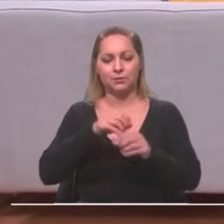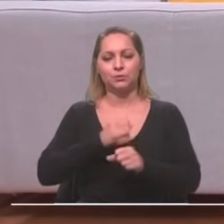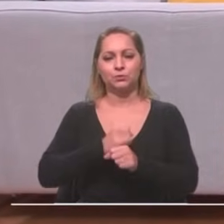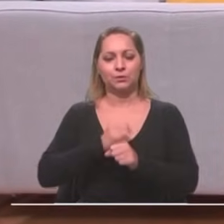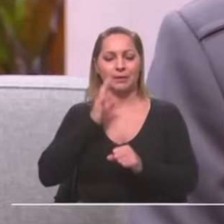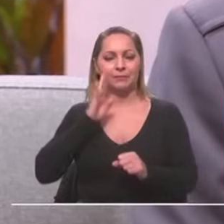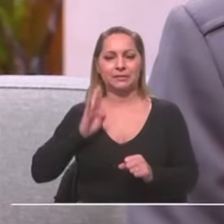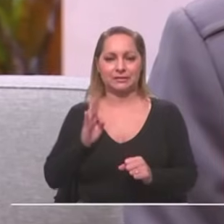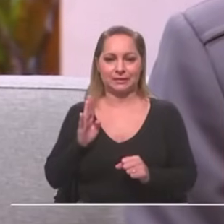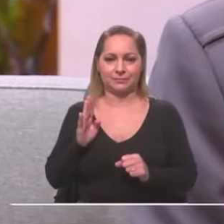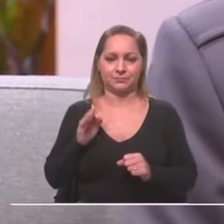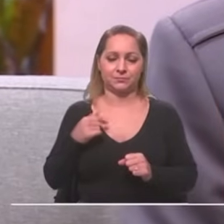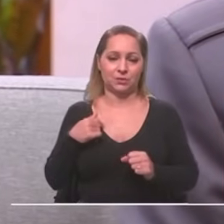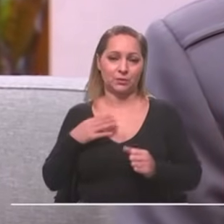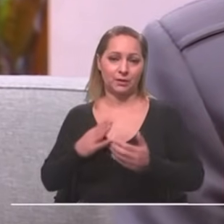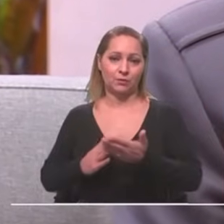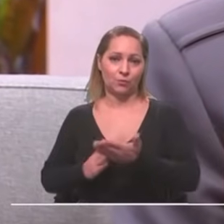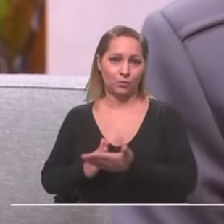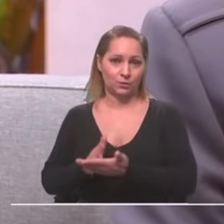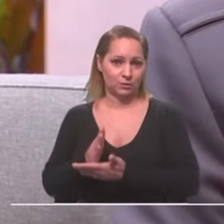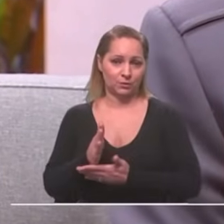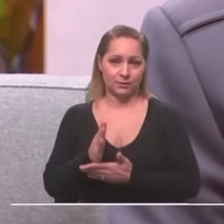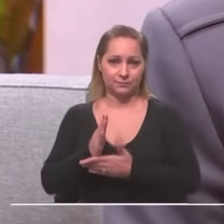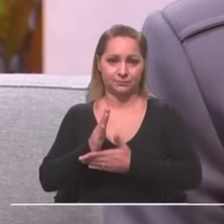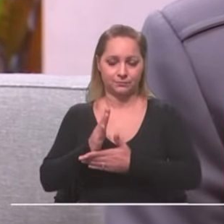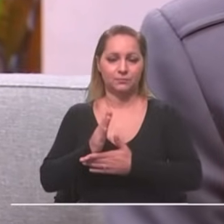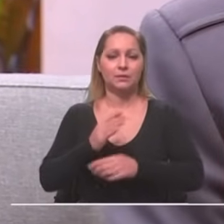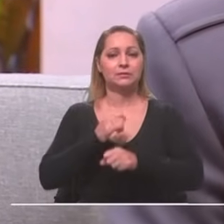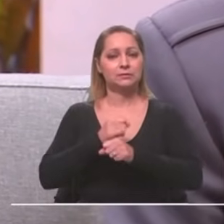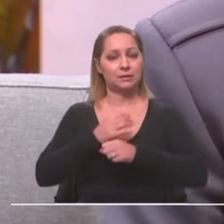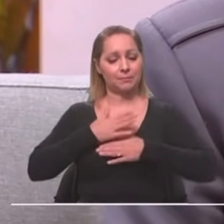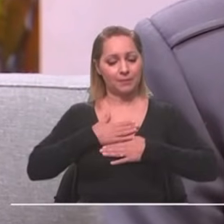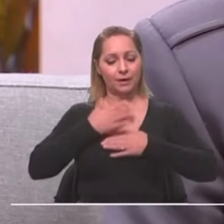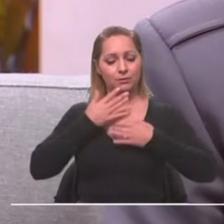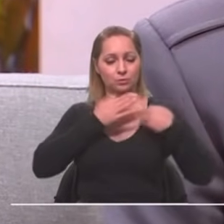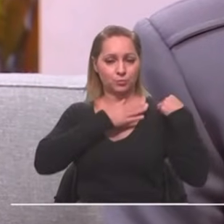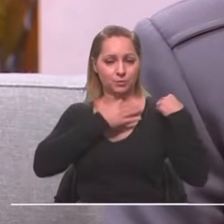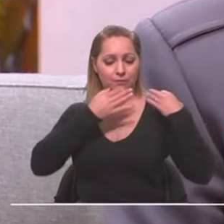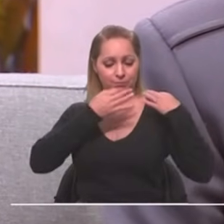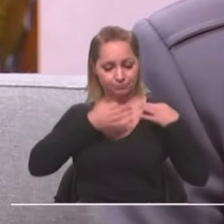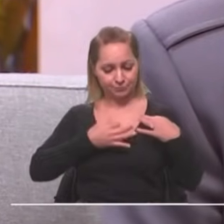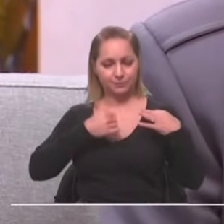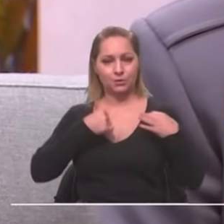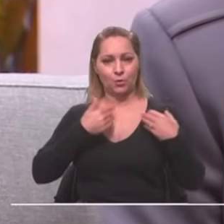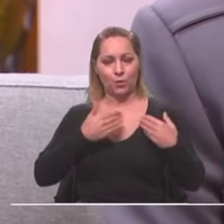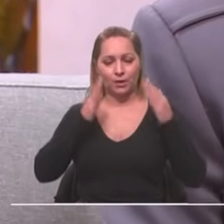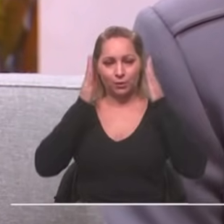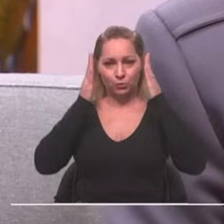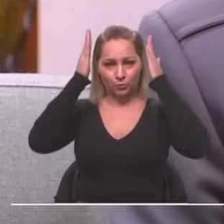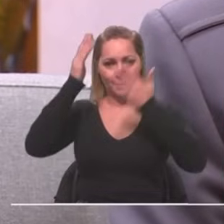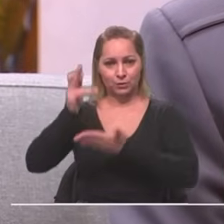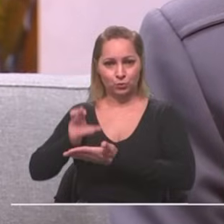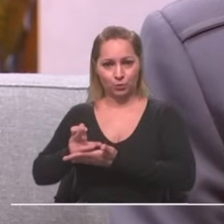neste momento é seguir com a minha carreira, cumprindo as minhas funções. Neste momento estou colocada em Tomar,